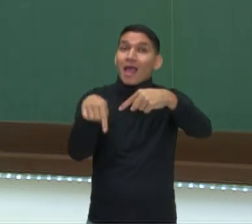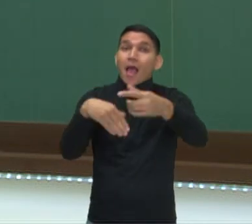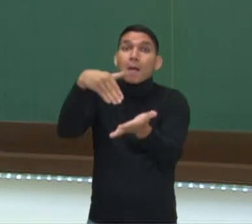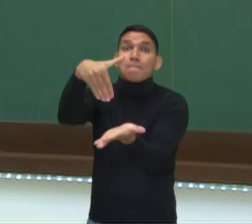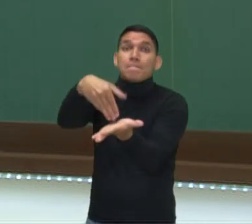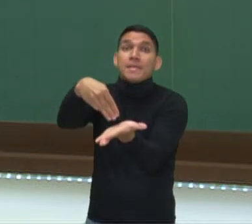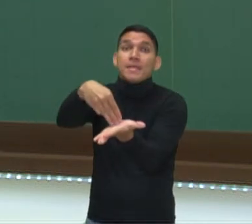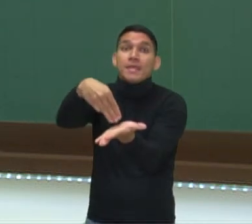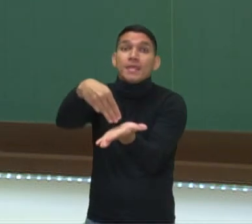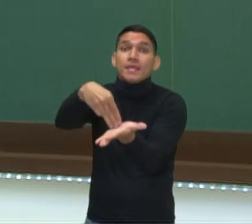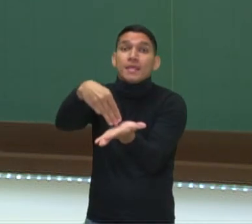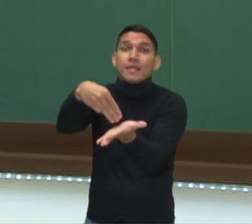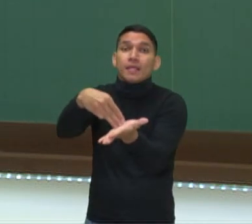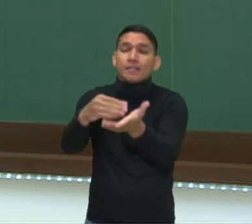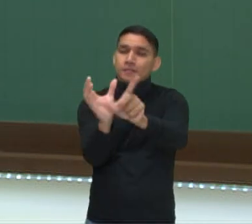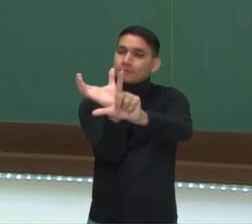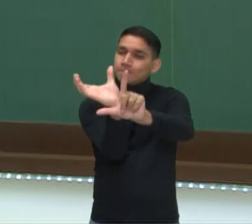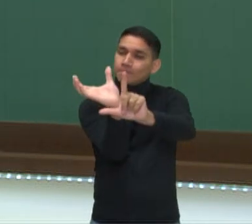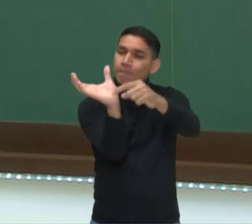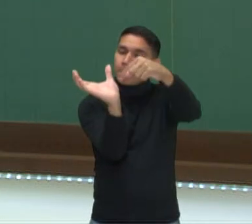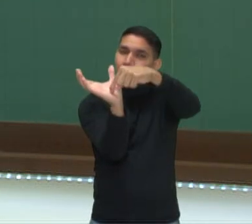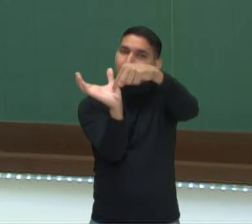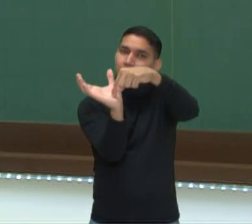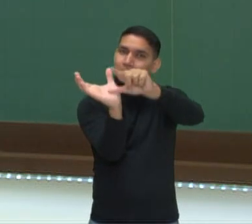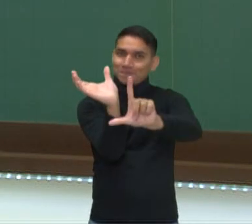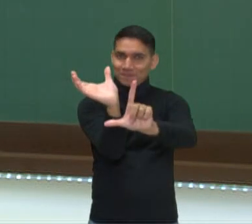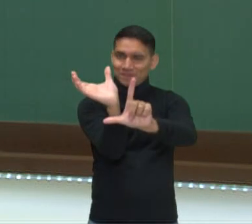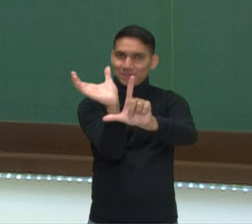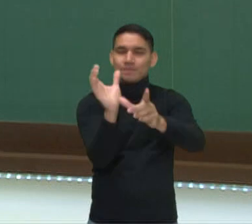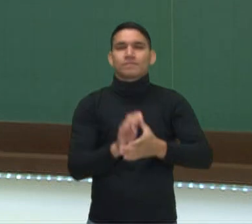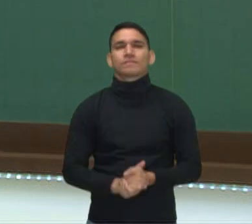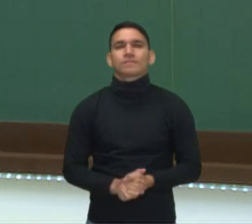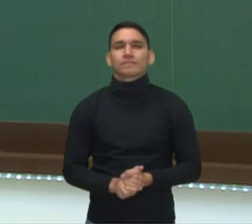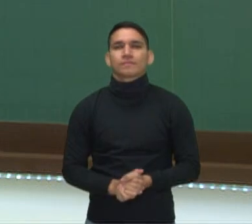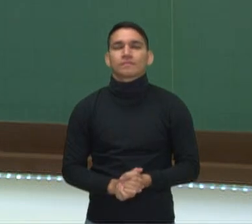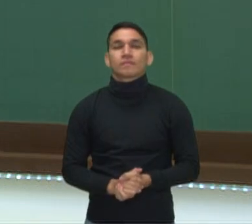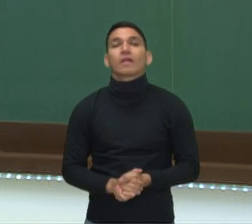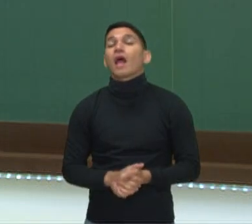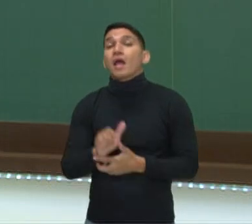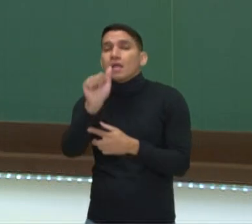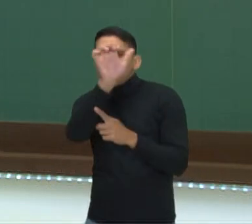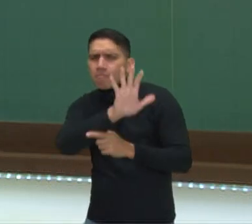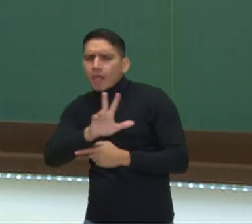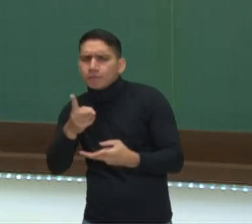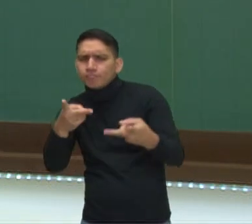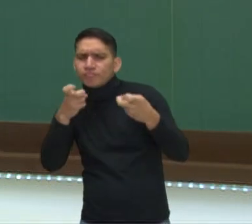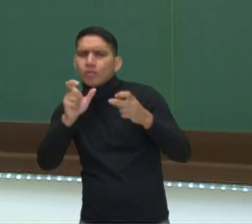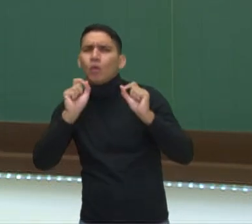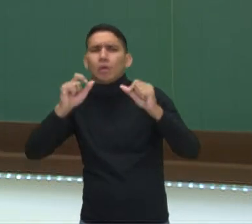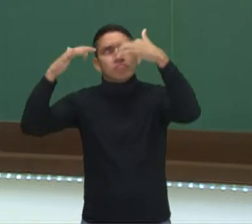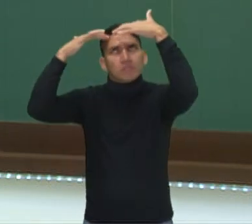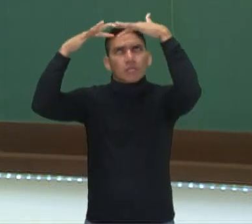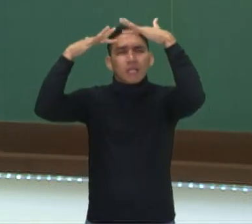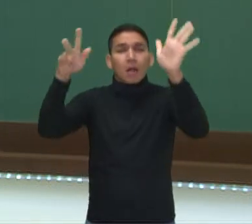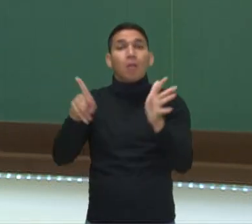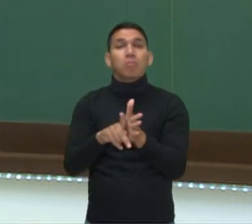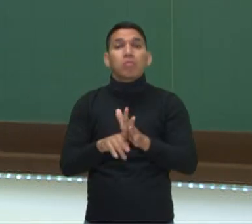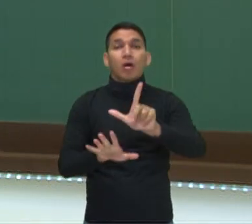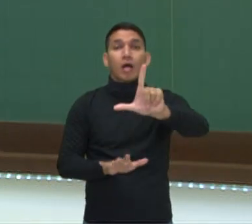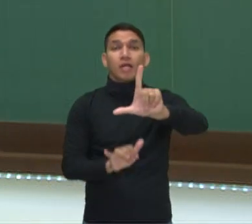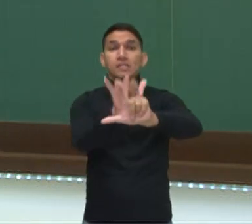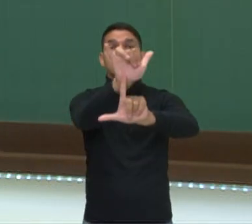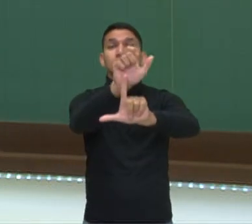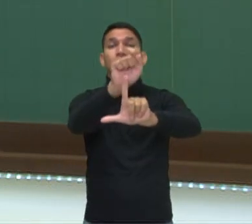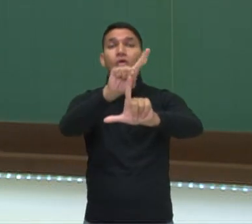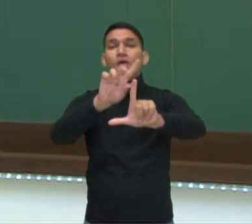que ela vai atingir. A imagem desta parábola, eu preciso pensar no valor de y vértice,